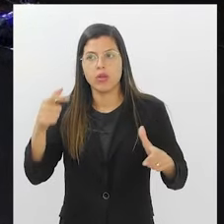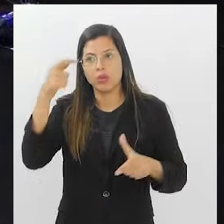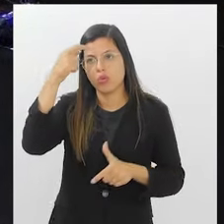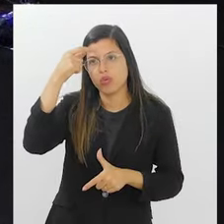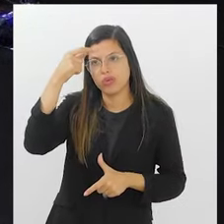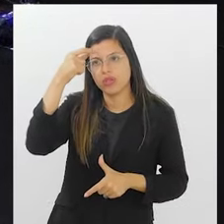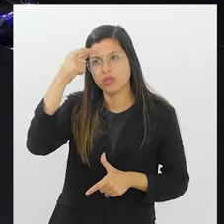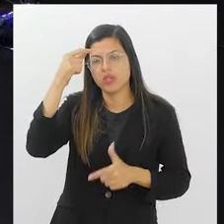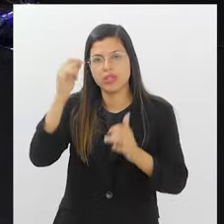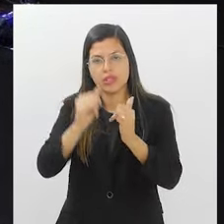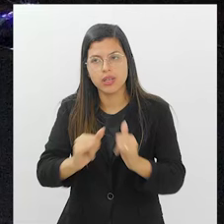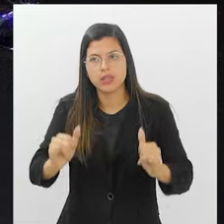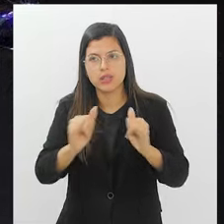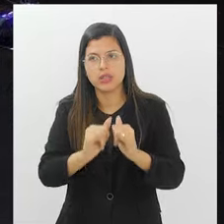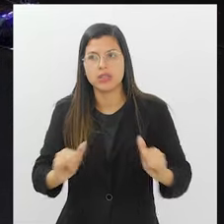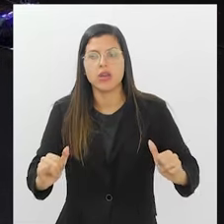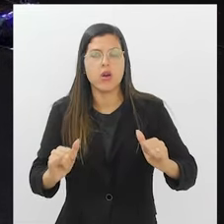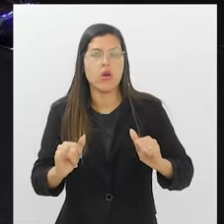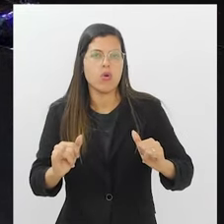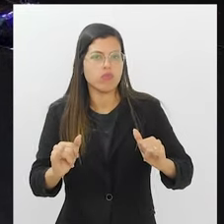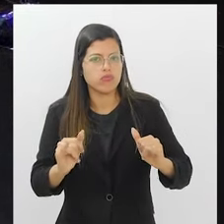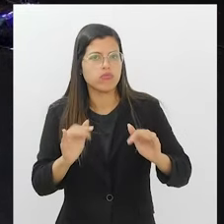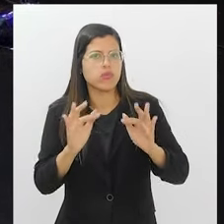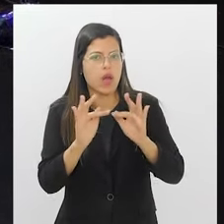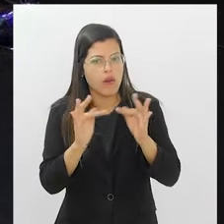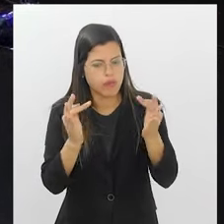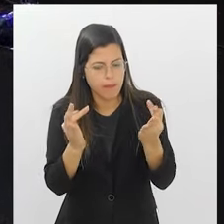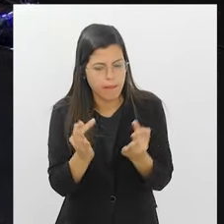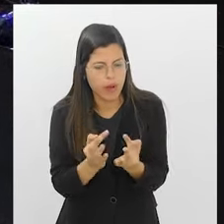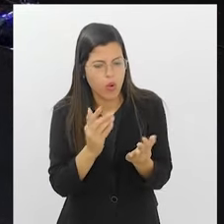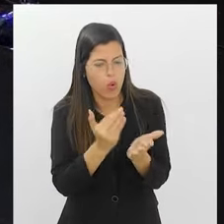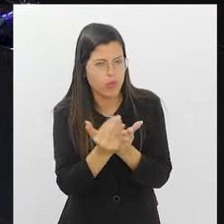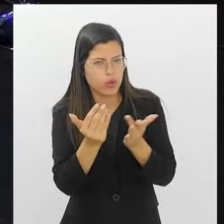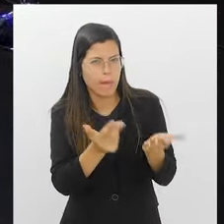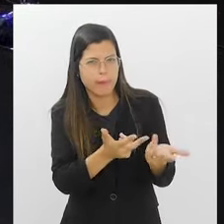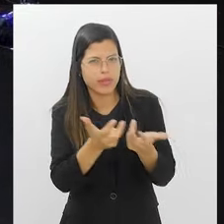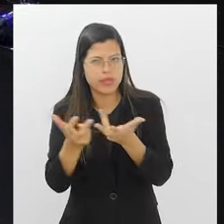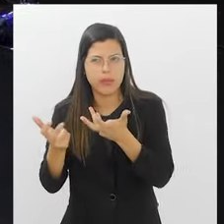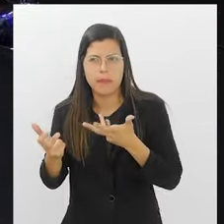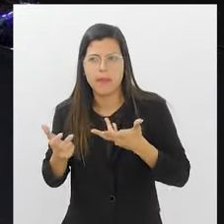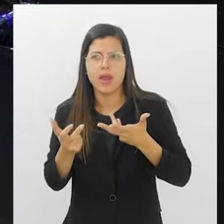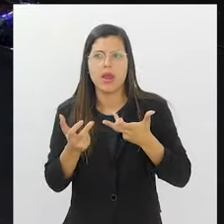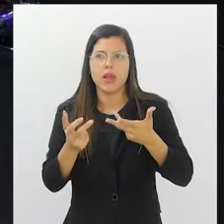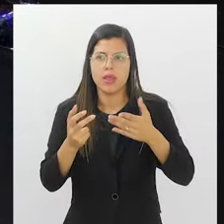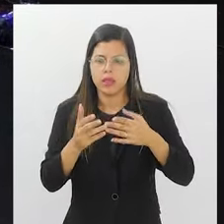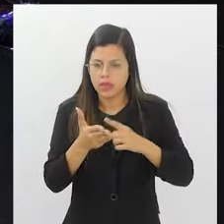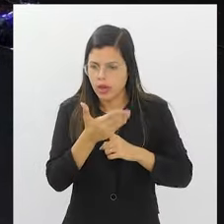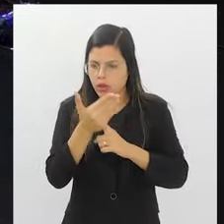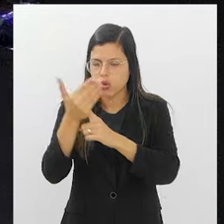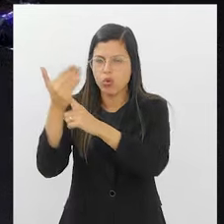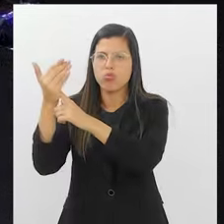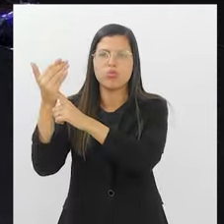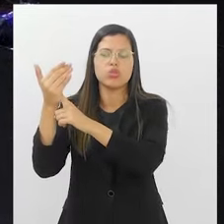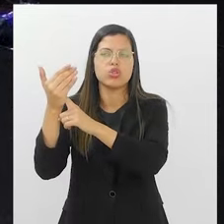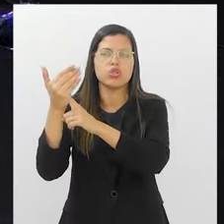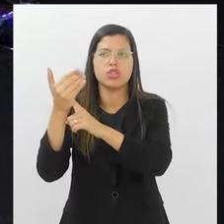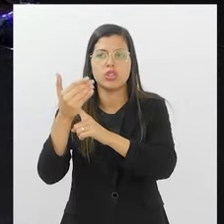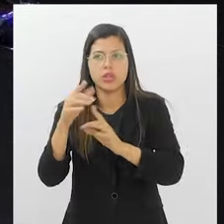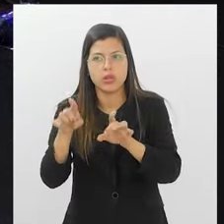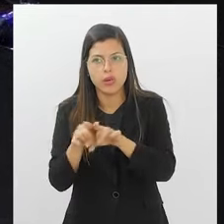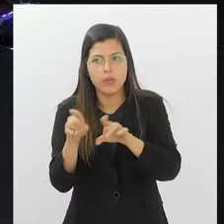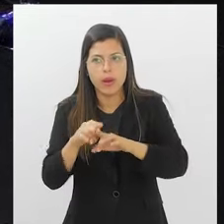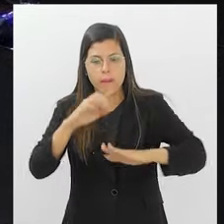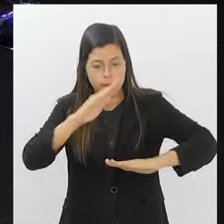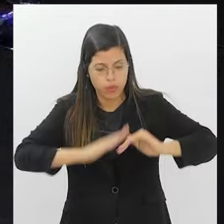população, as famílias começaram a perceber, através da tecnologia, né, através das informações, através dos profissionais, né, como vocês,